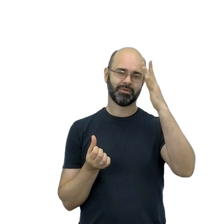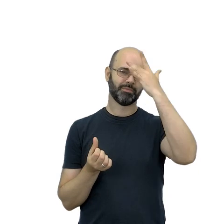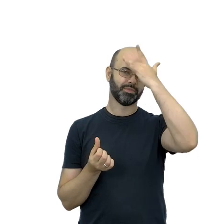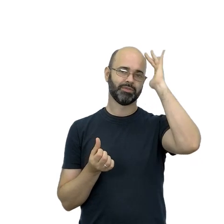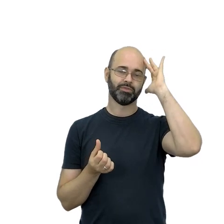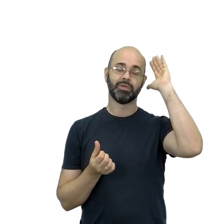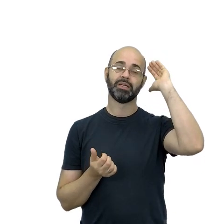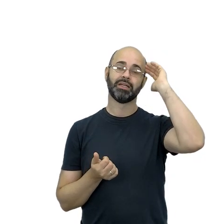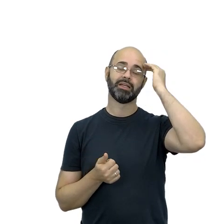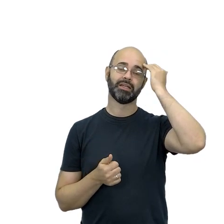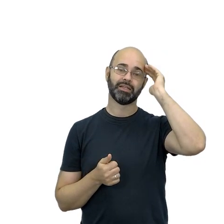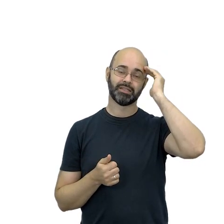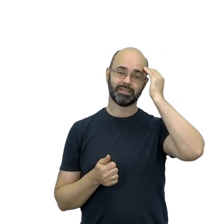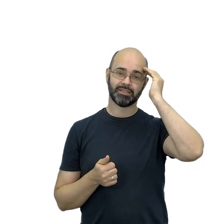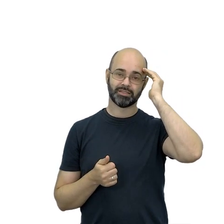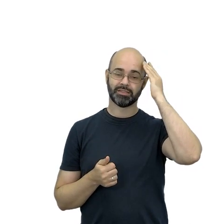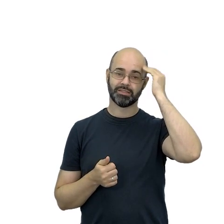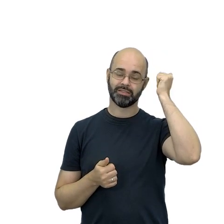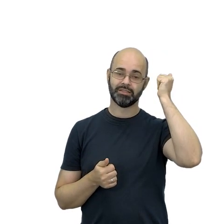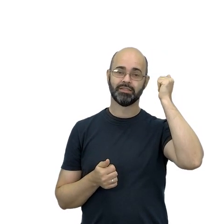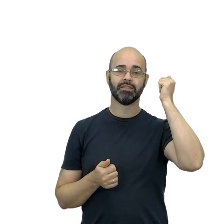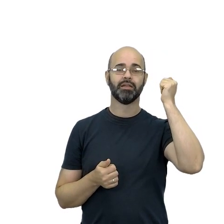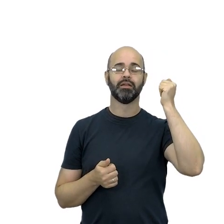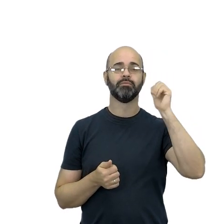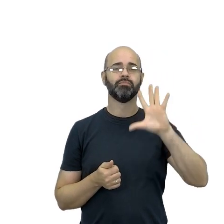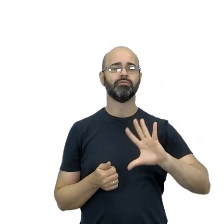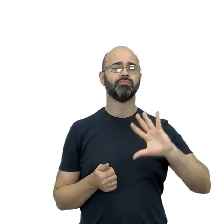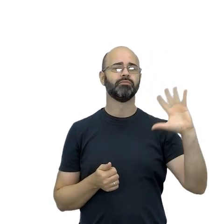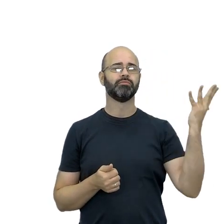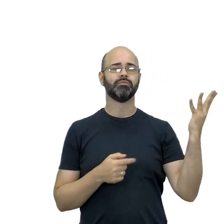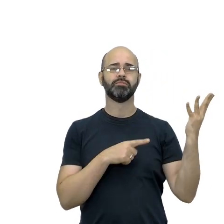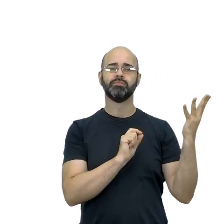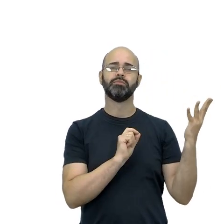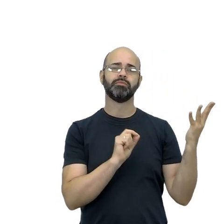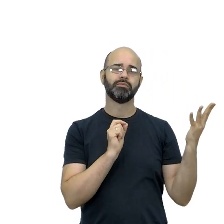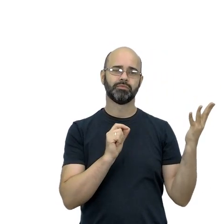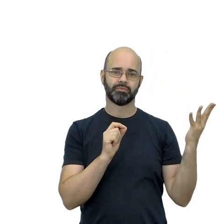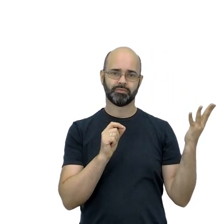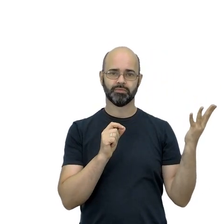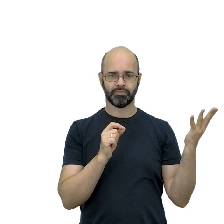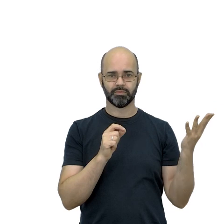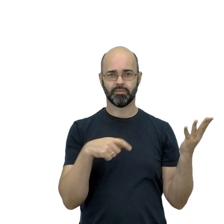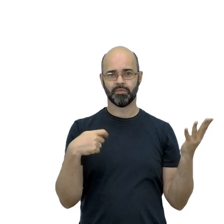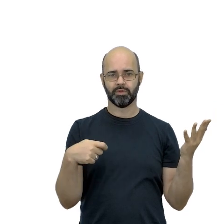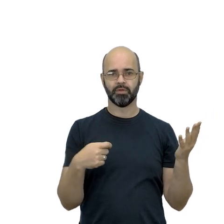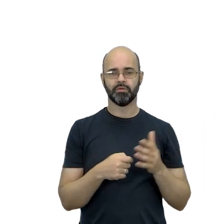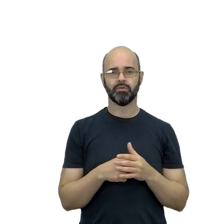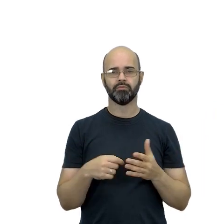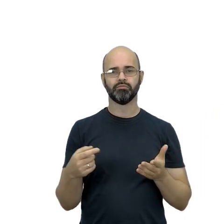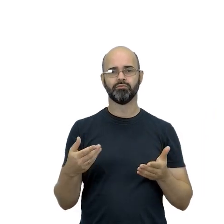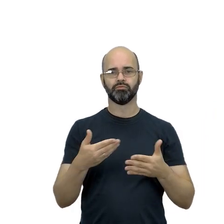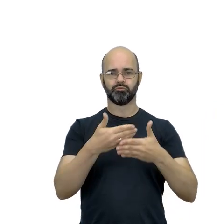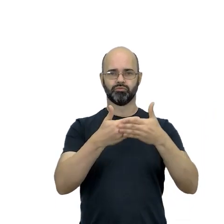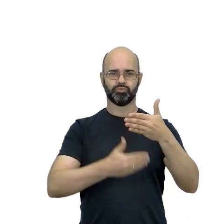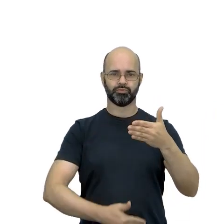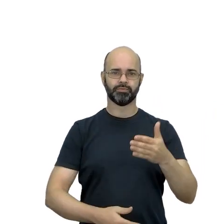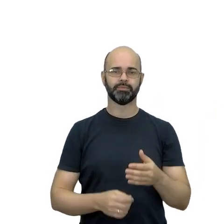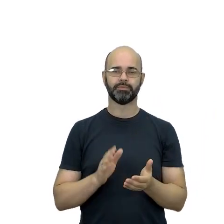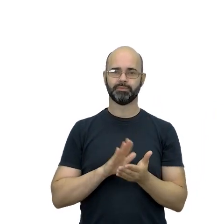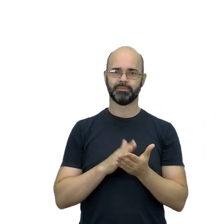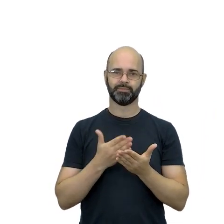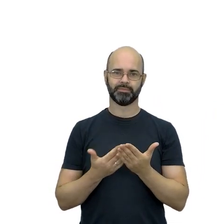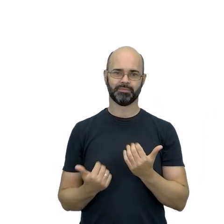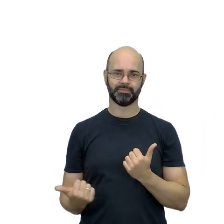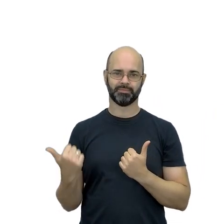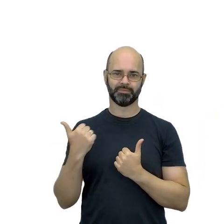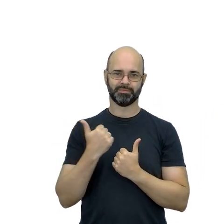leitor saiba qual é o fato que está sendo noticiado ali, né, discutido aí na reportagem, e depois